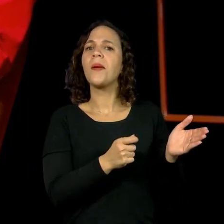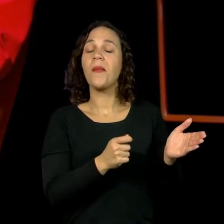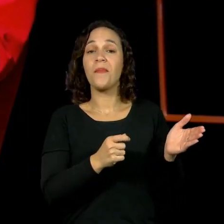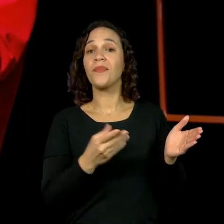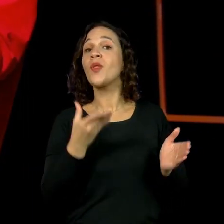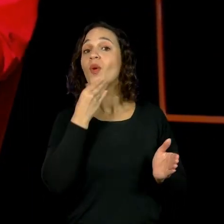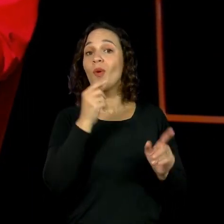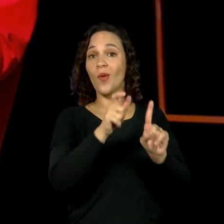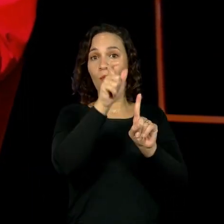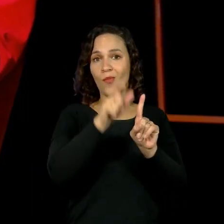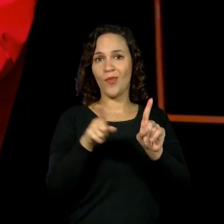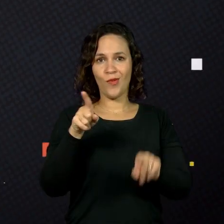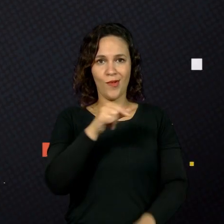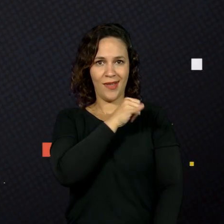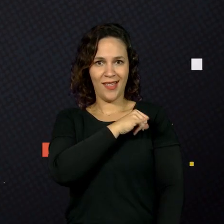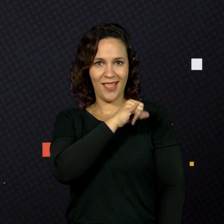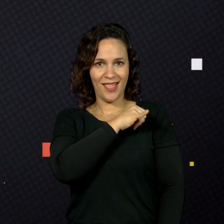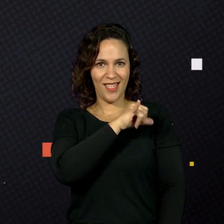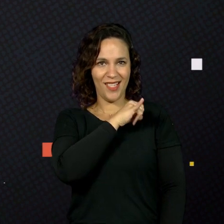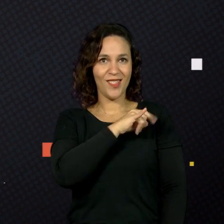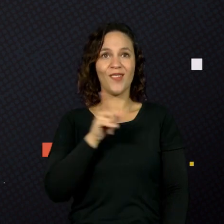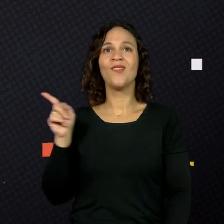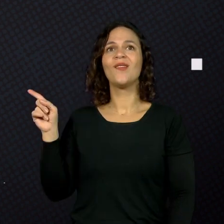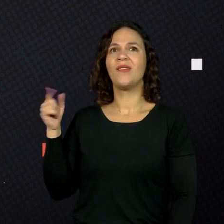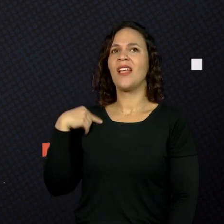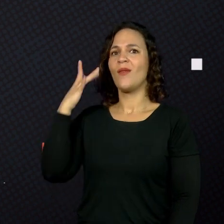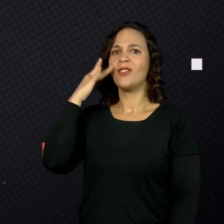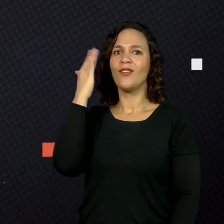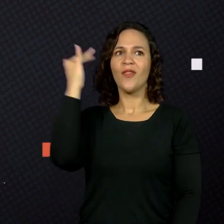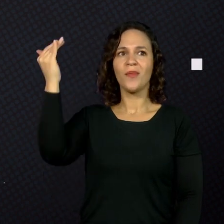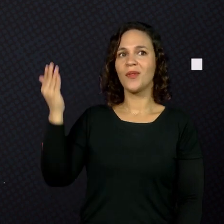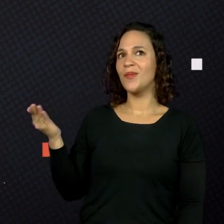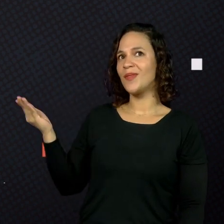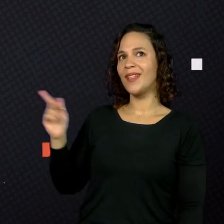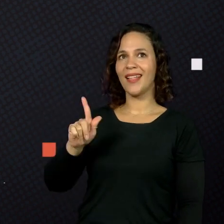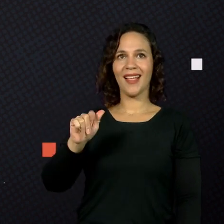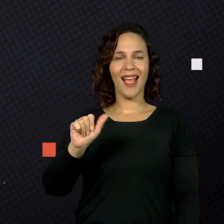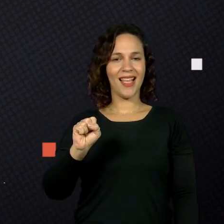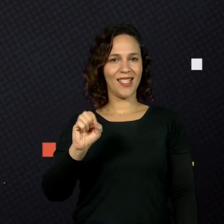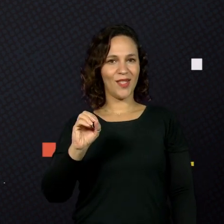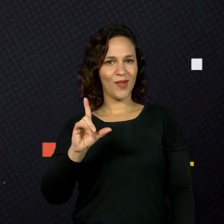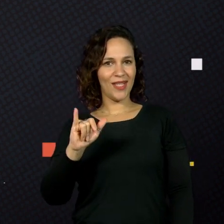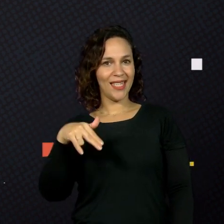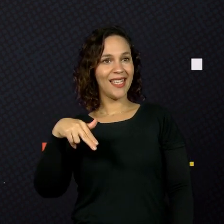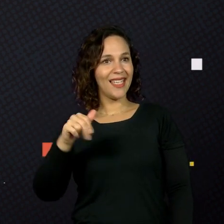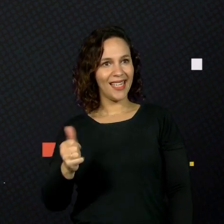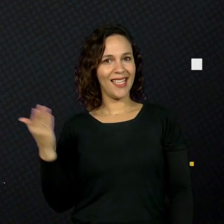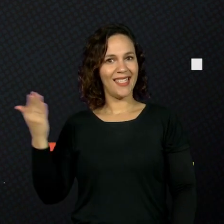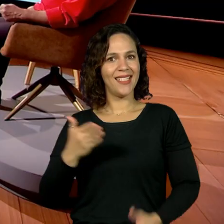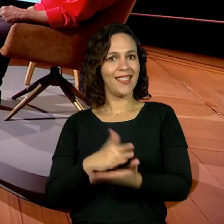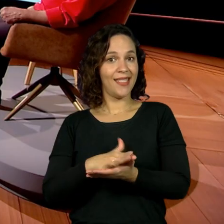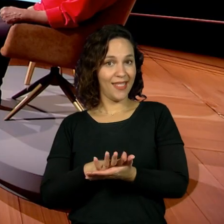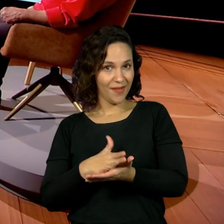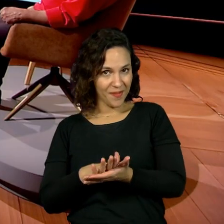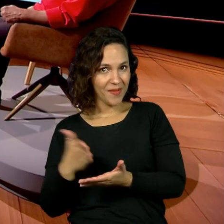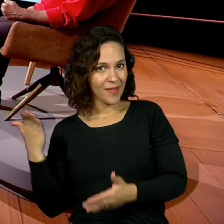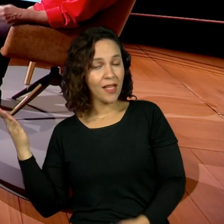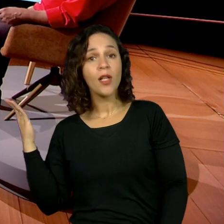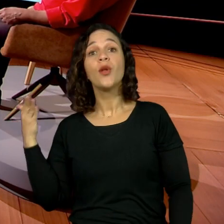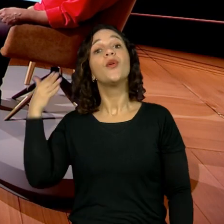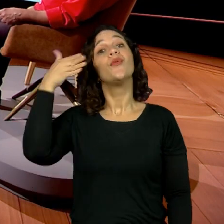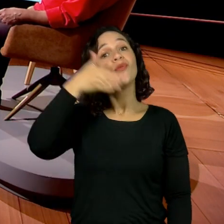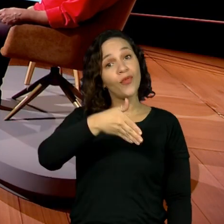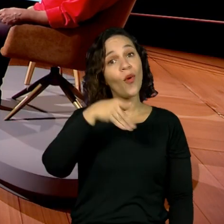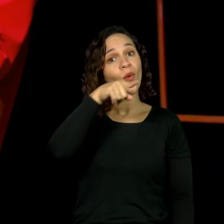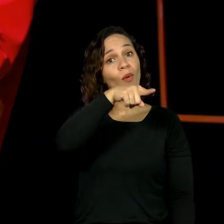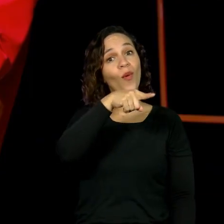Janeiro, chamado Gasolina, que eu acho que é o famoso intérprete de Gasolina, né, do Rio de Janeiro, Sambista Gasolina, que estava né? lá em Ourinhos e montou